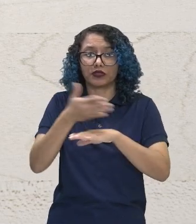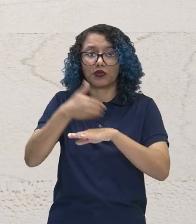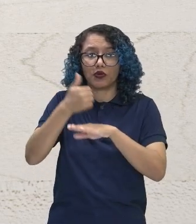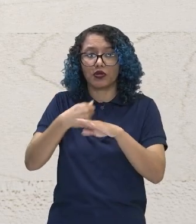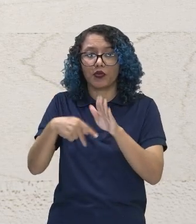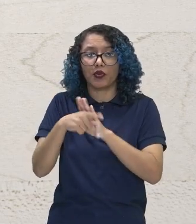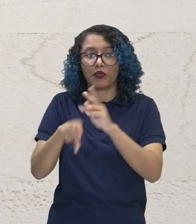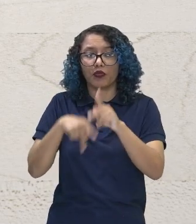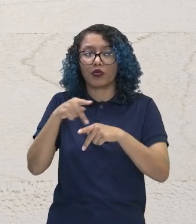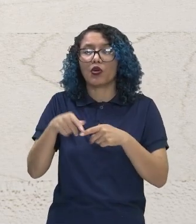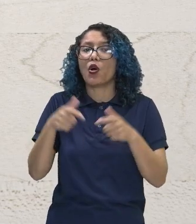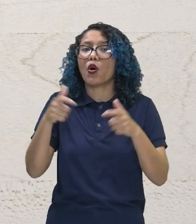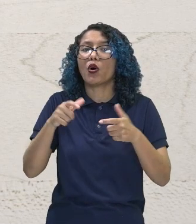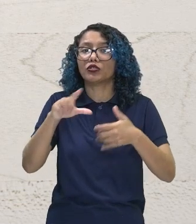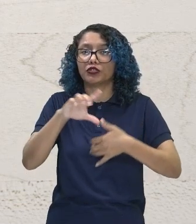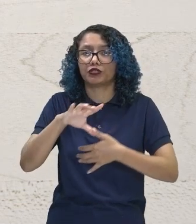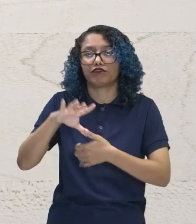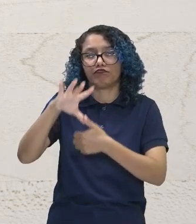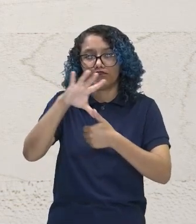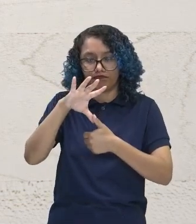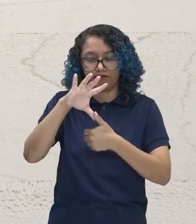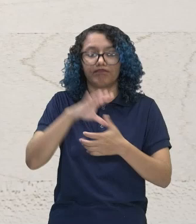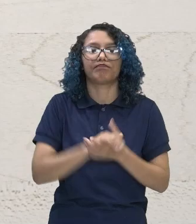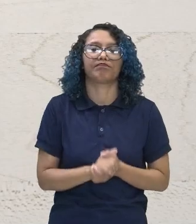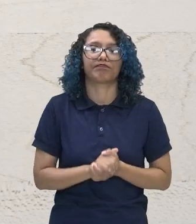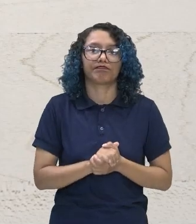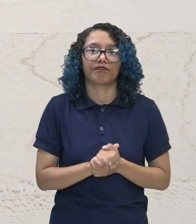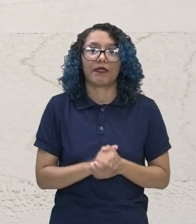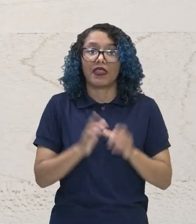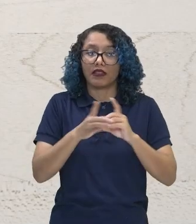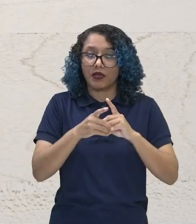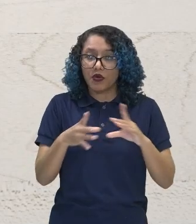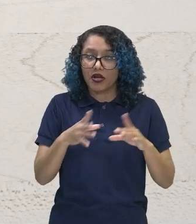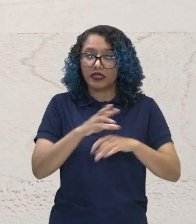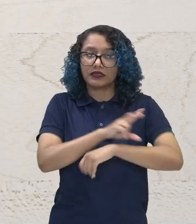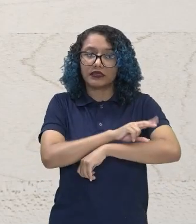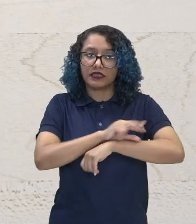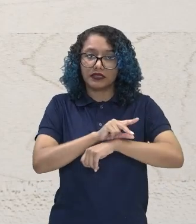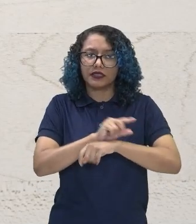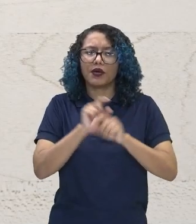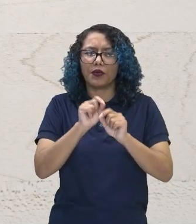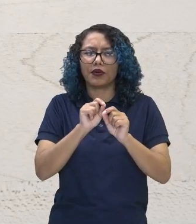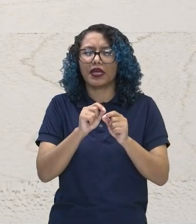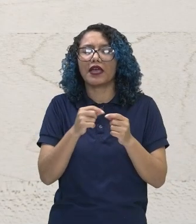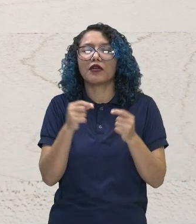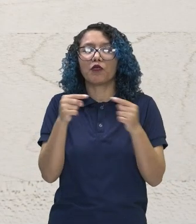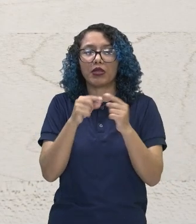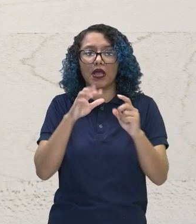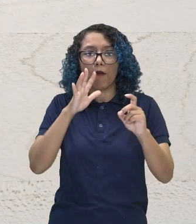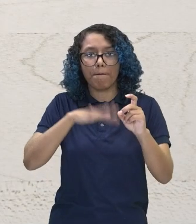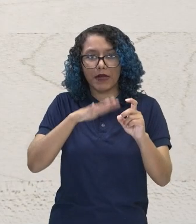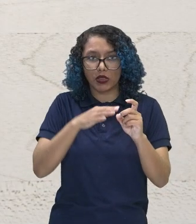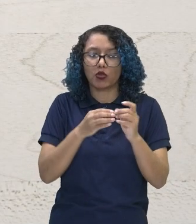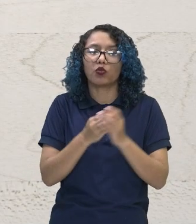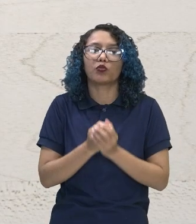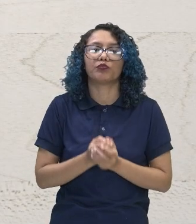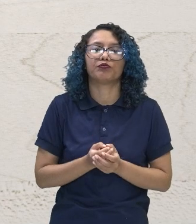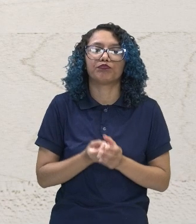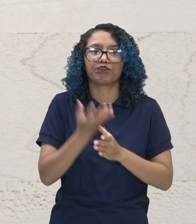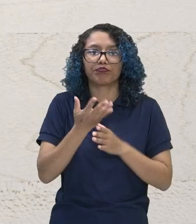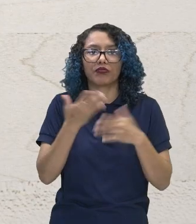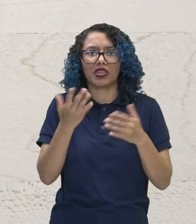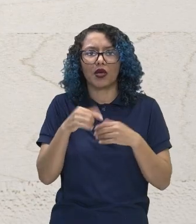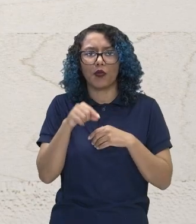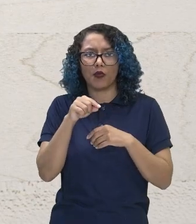povoamento anglo-saxônicas. Democracia racial como mito fundador. Embora Freire não tenha cunhado o